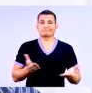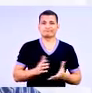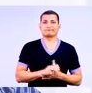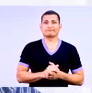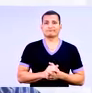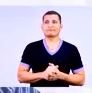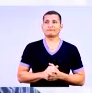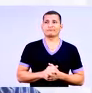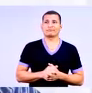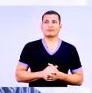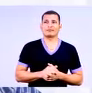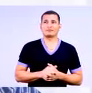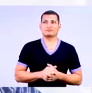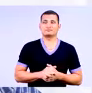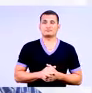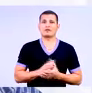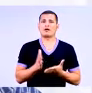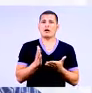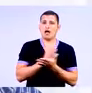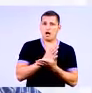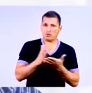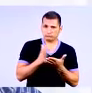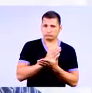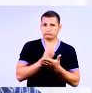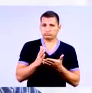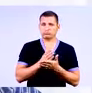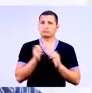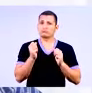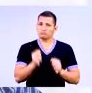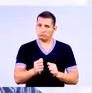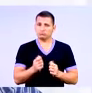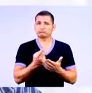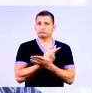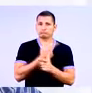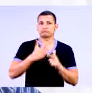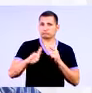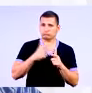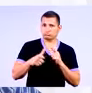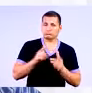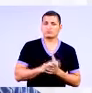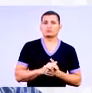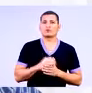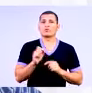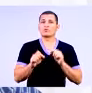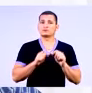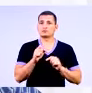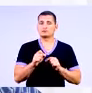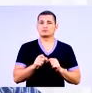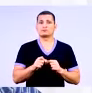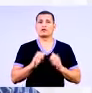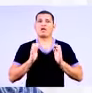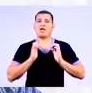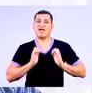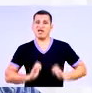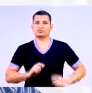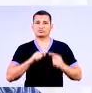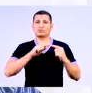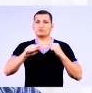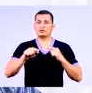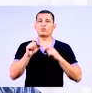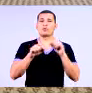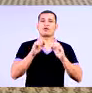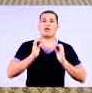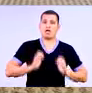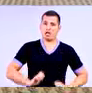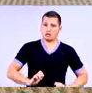assim, em algumas situações, isso pode prejudicar. Então, assim, o que seria antiético, o que seria ético dentro do